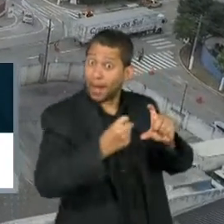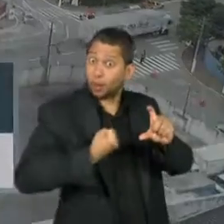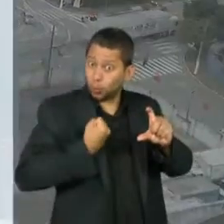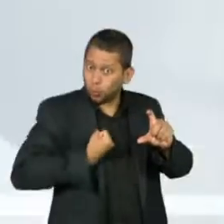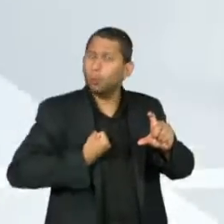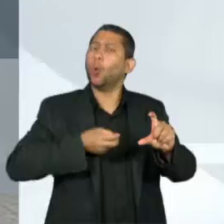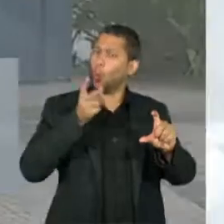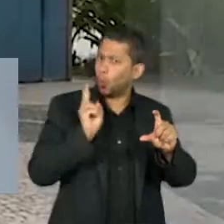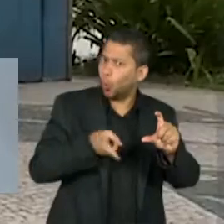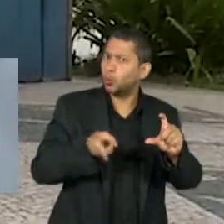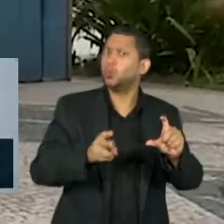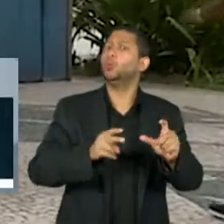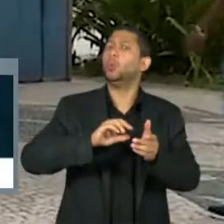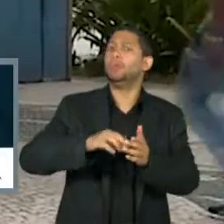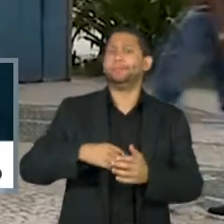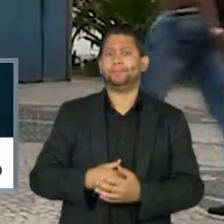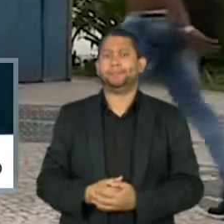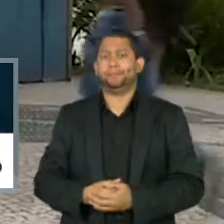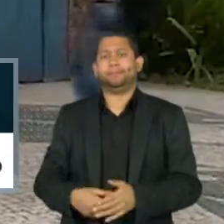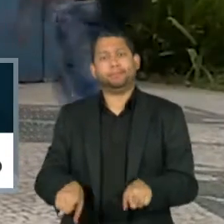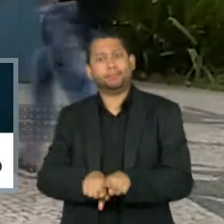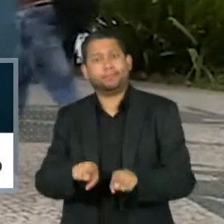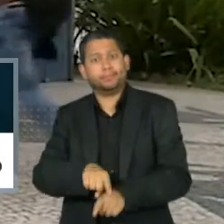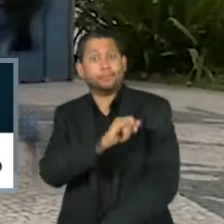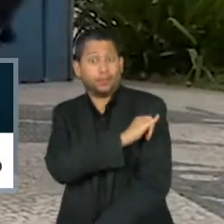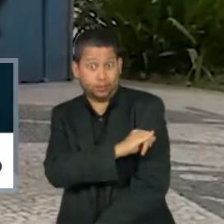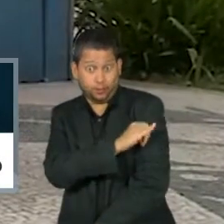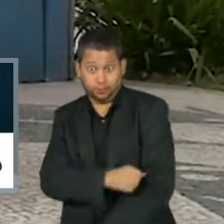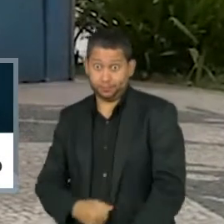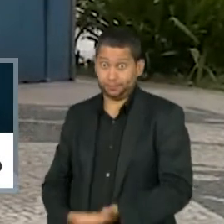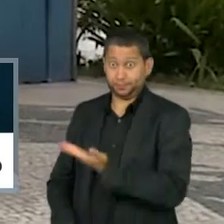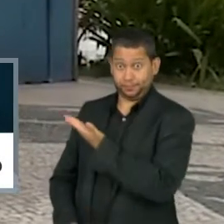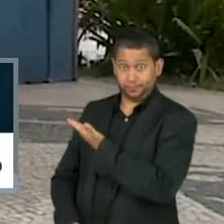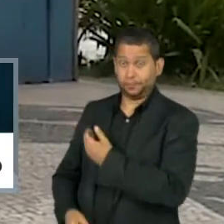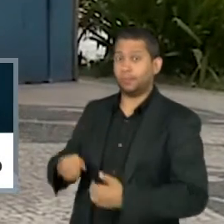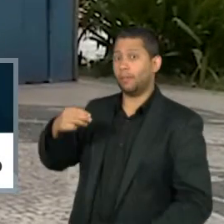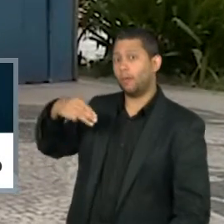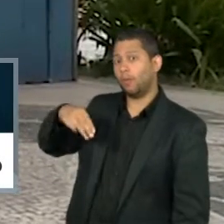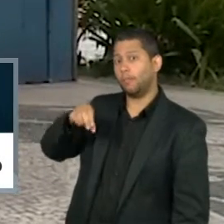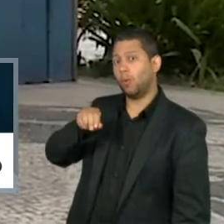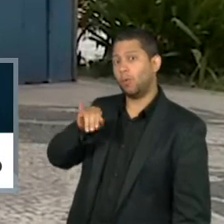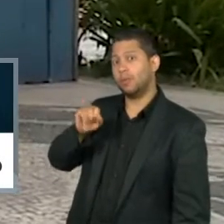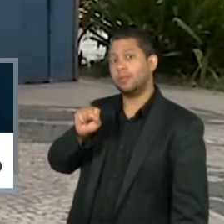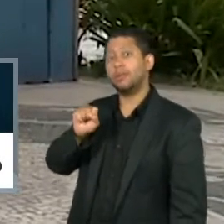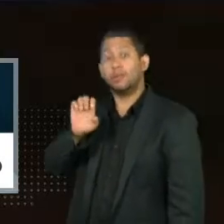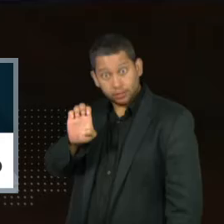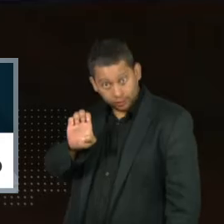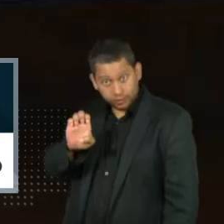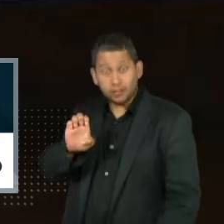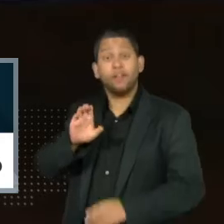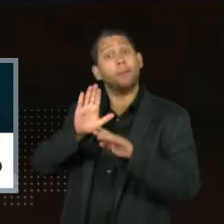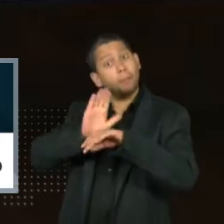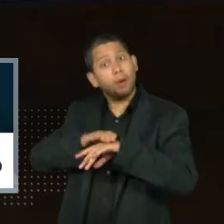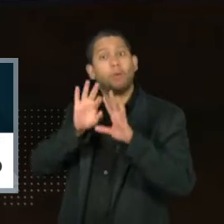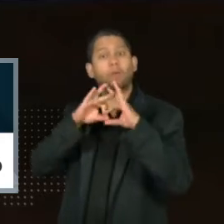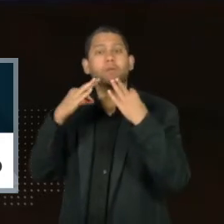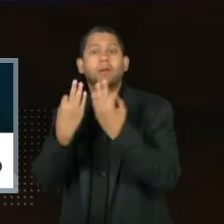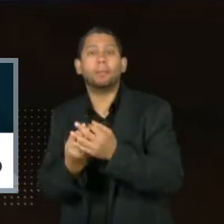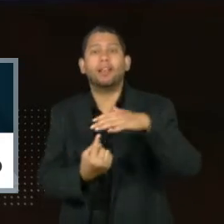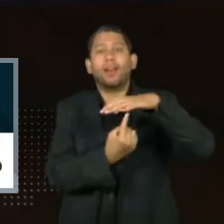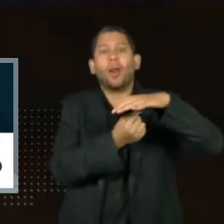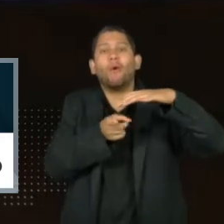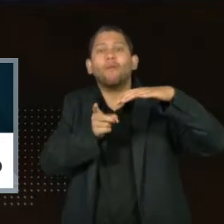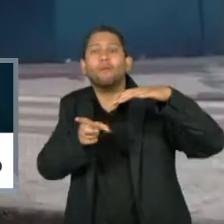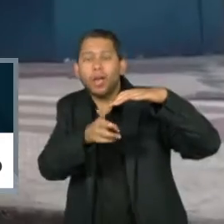valer. No Rio de Janeiro, família de Moíssimo Geni vai administrar quiosque onde o congolês foi